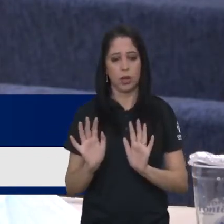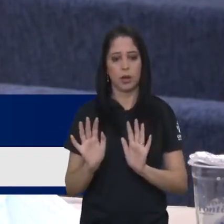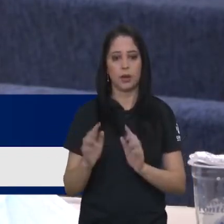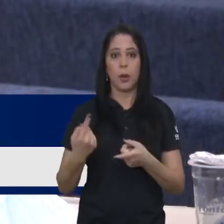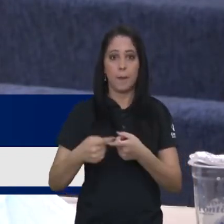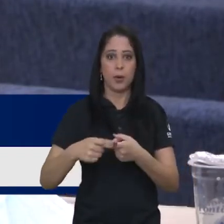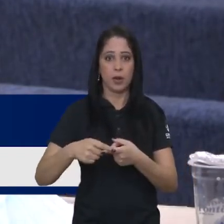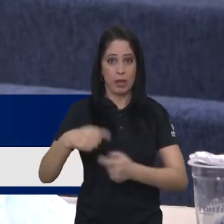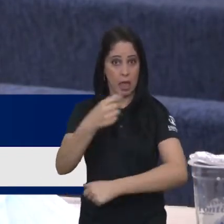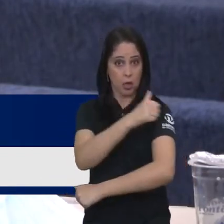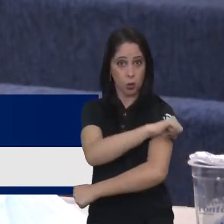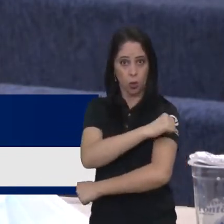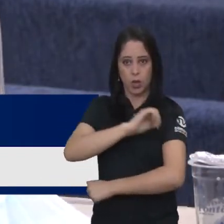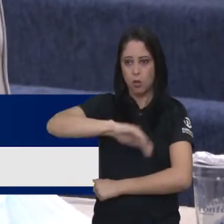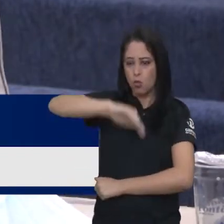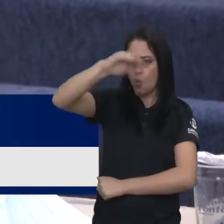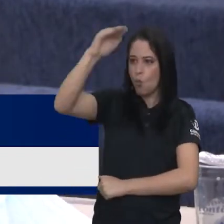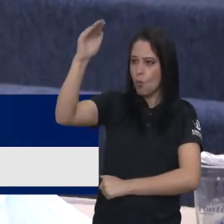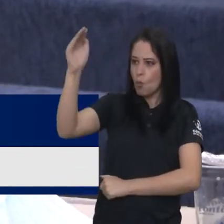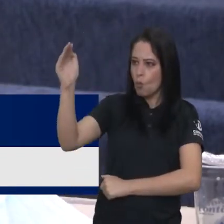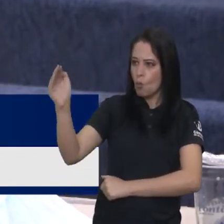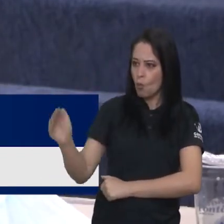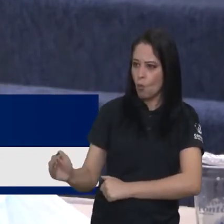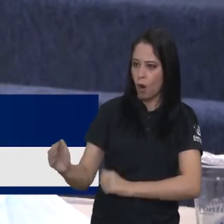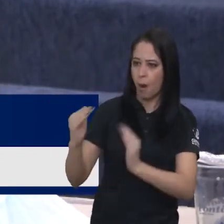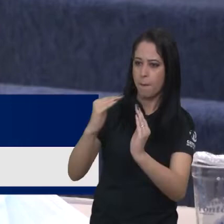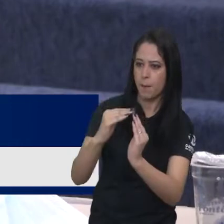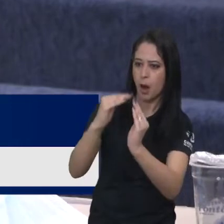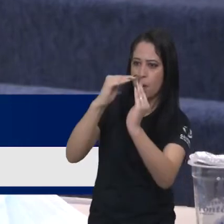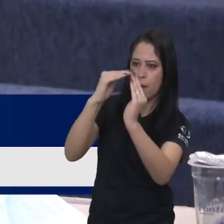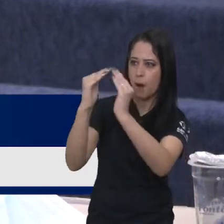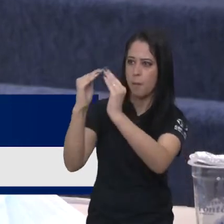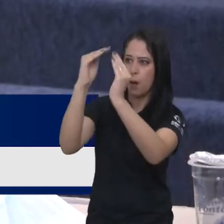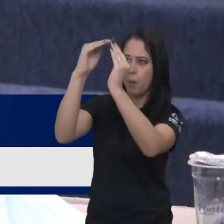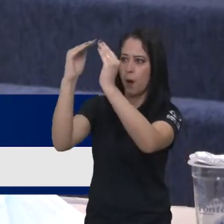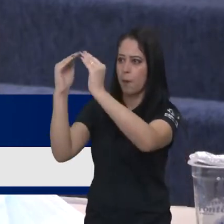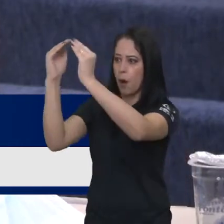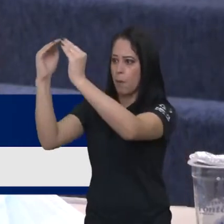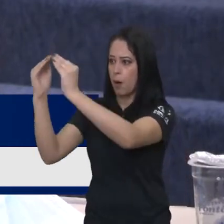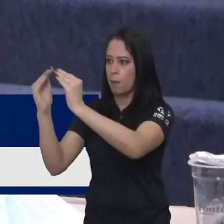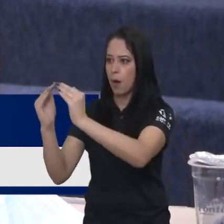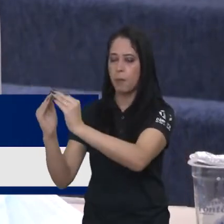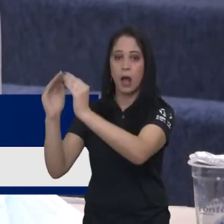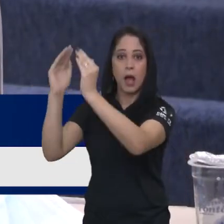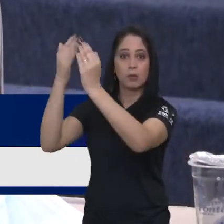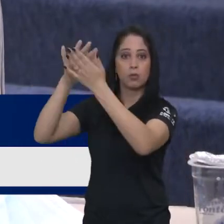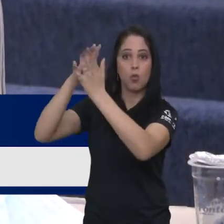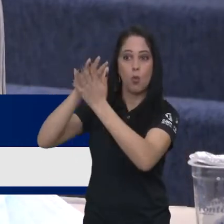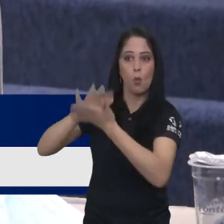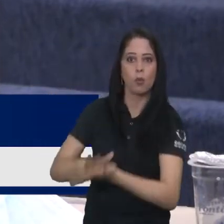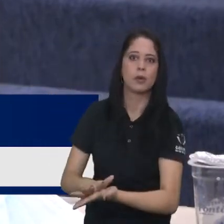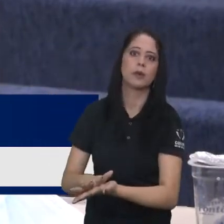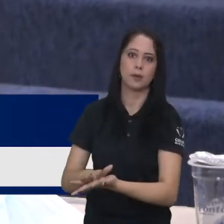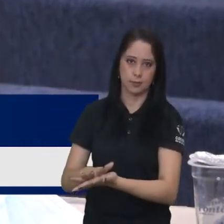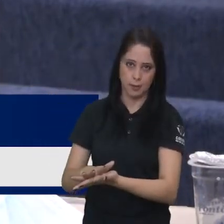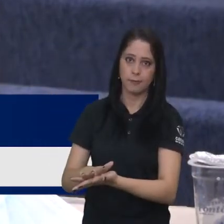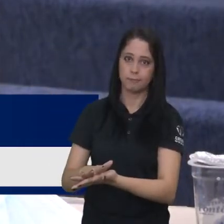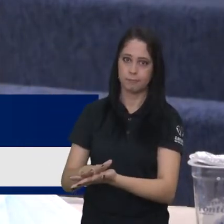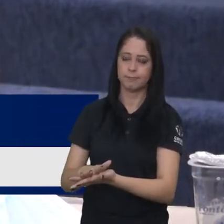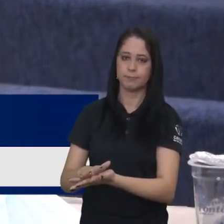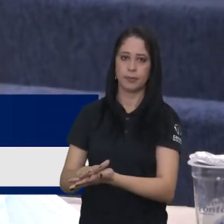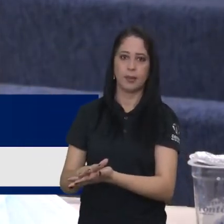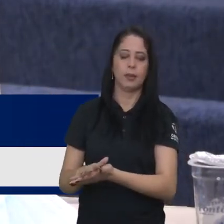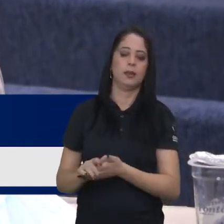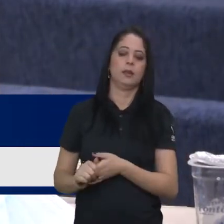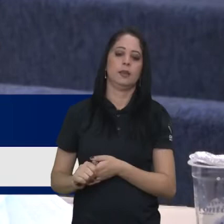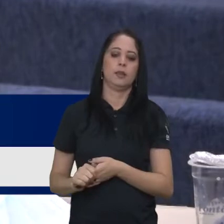serra e anualmente aquilo acontece lá na Serra do Rio. Mas, como a gente tratar